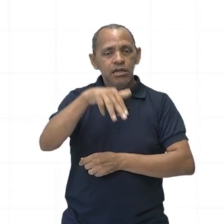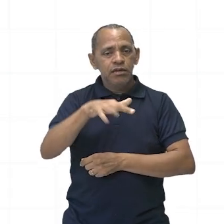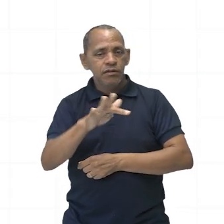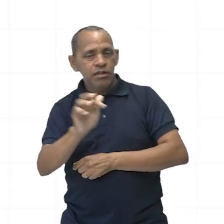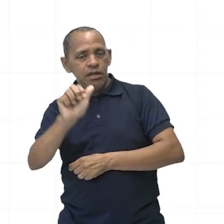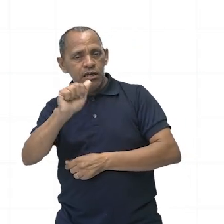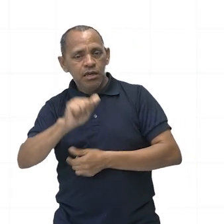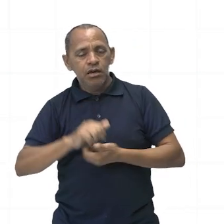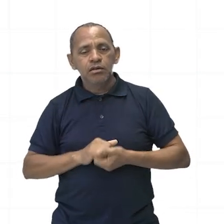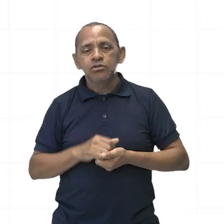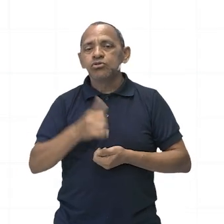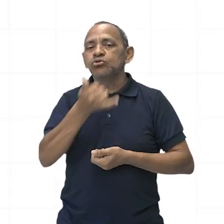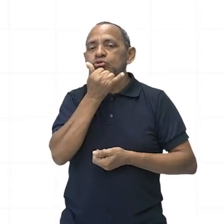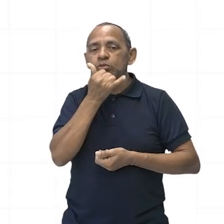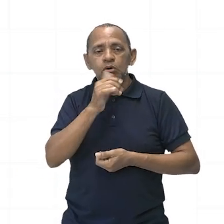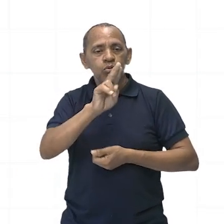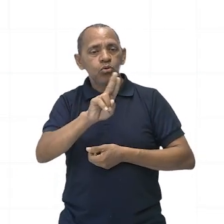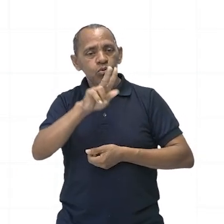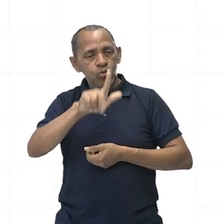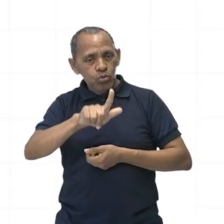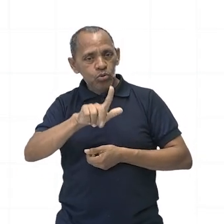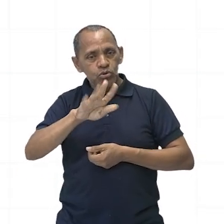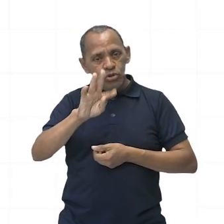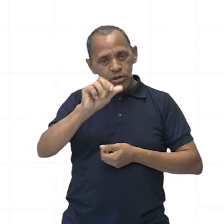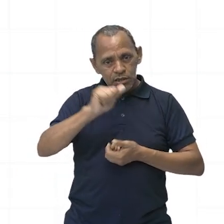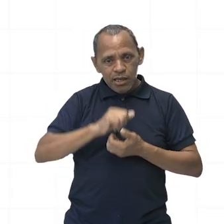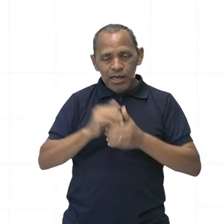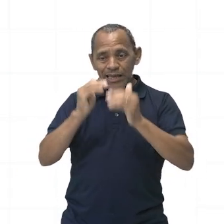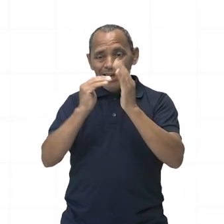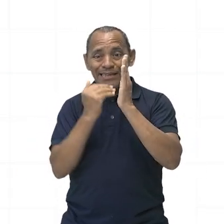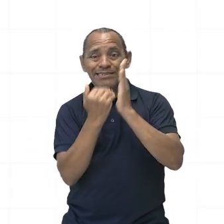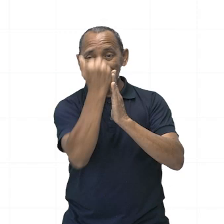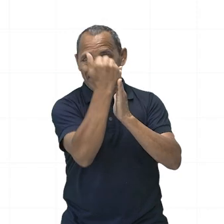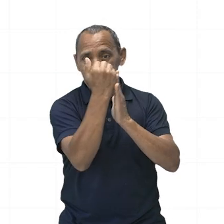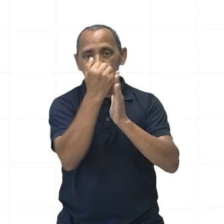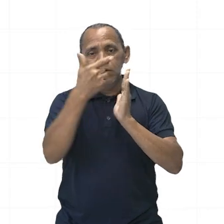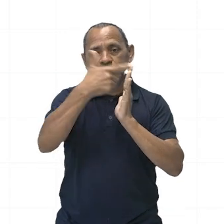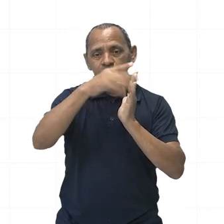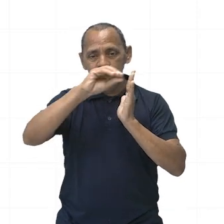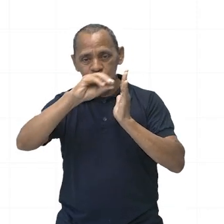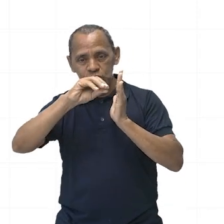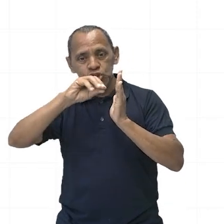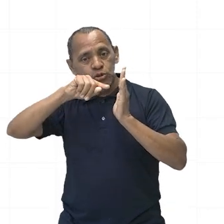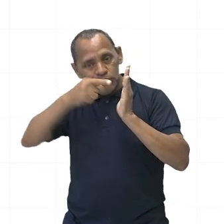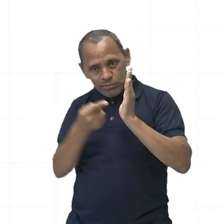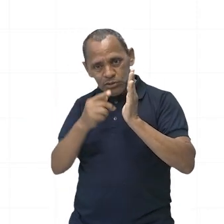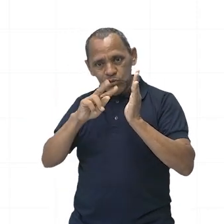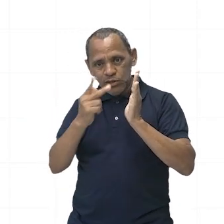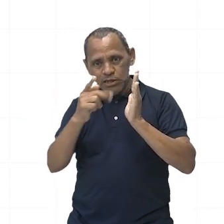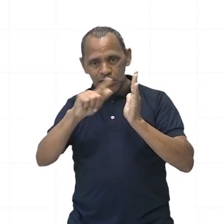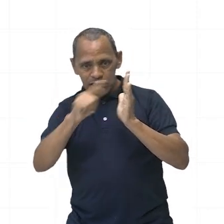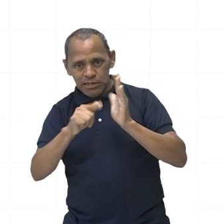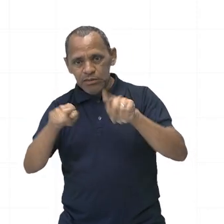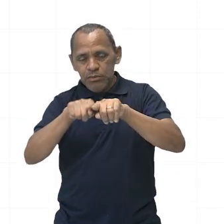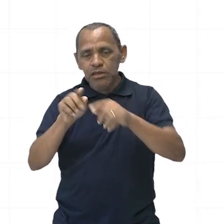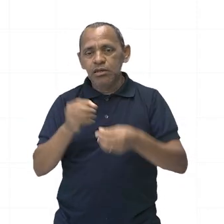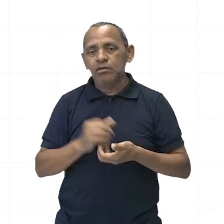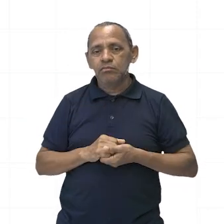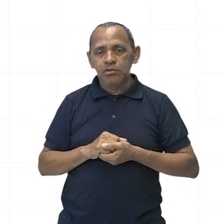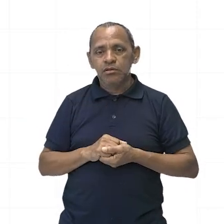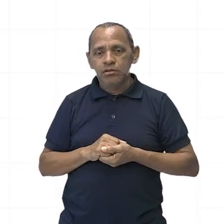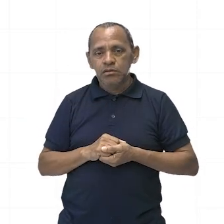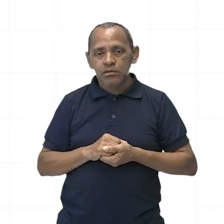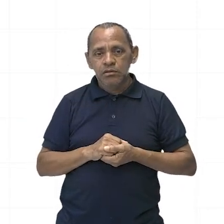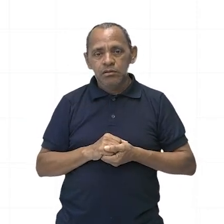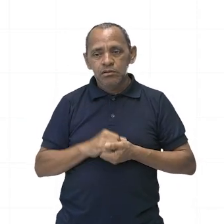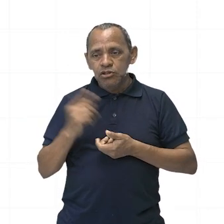O ultrassom é o som com frequência acima de 20.000 Hz, ou seja, acima do limite audível para os seres humanos. Possui alta frequência e curta